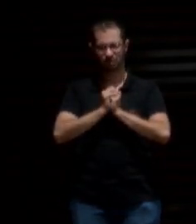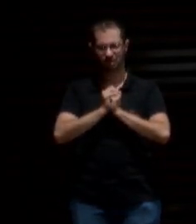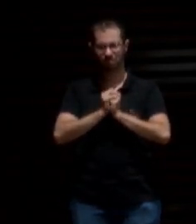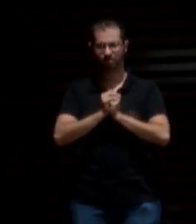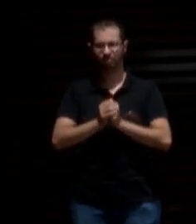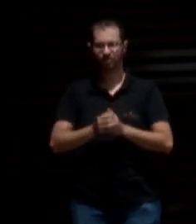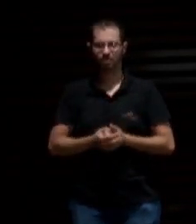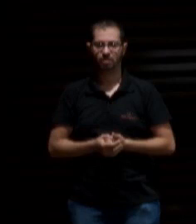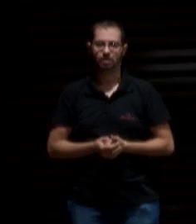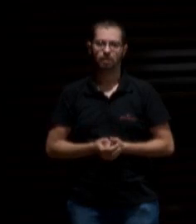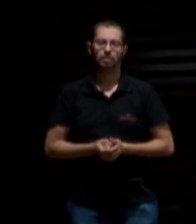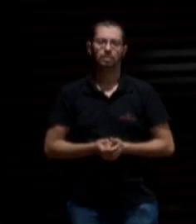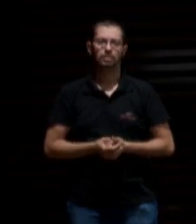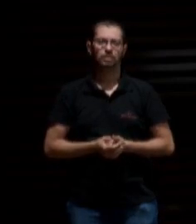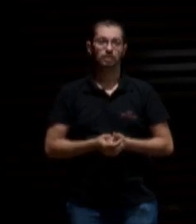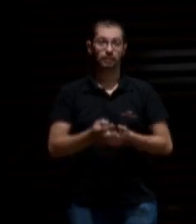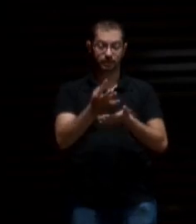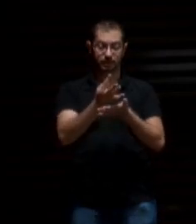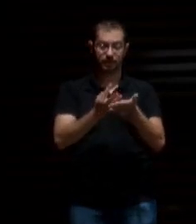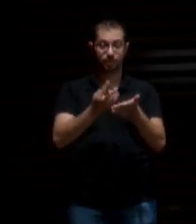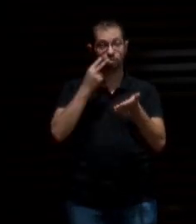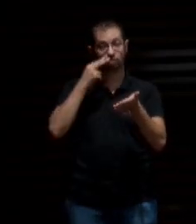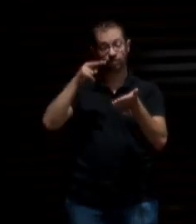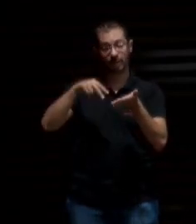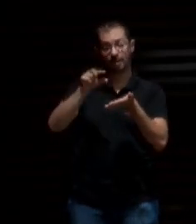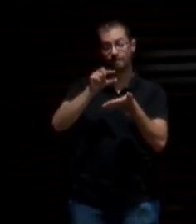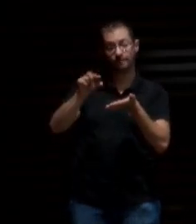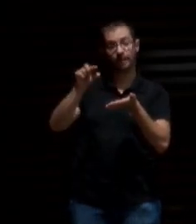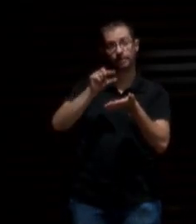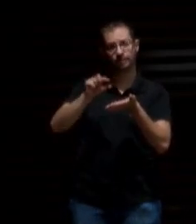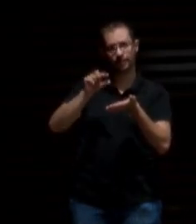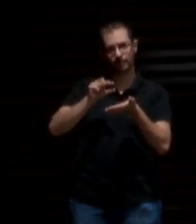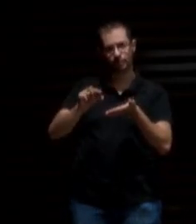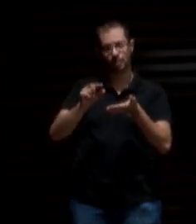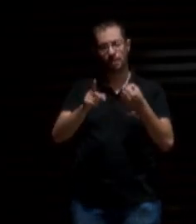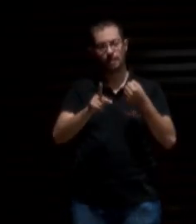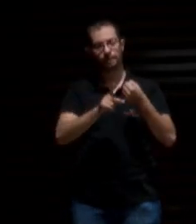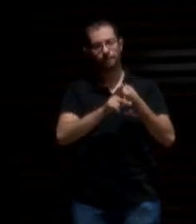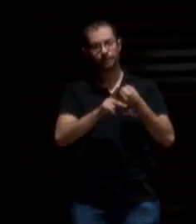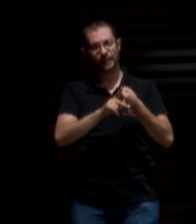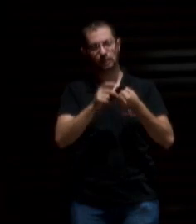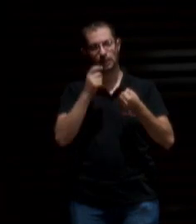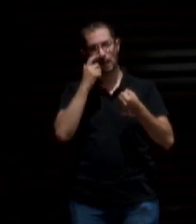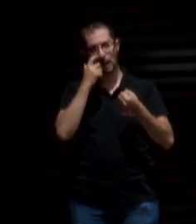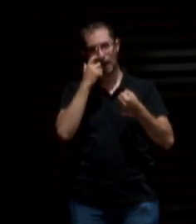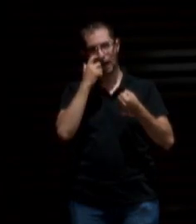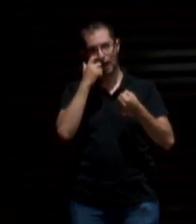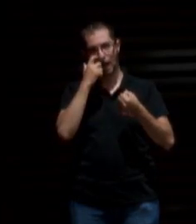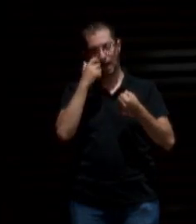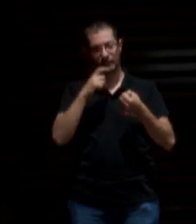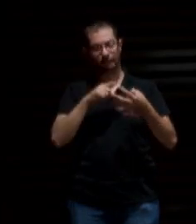Irmãos, nesse texto aqui, que agora nós vamos meditar verso a verso, Pedro tem basicamente 4